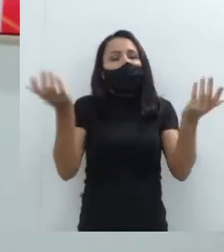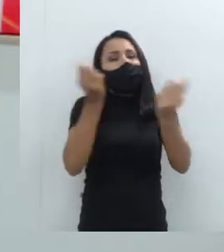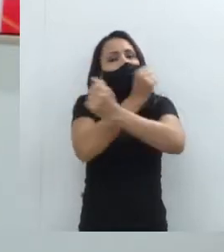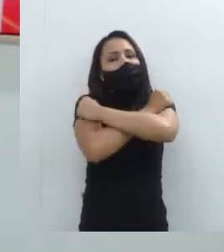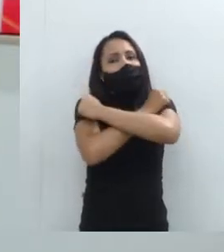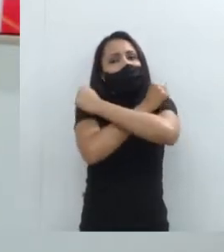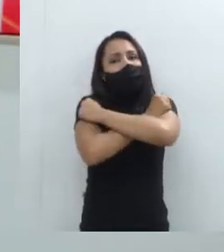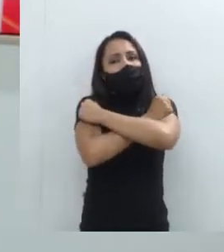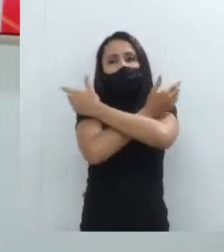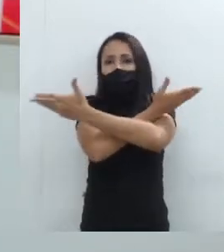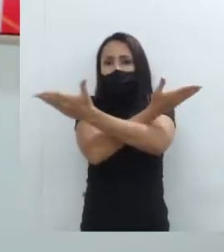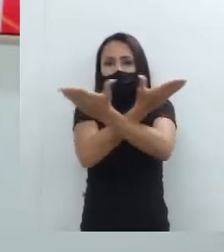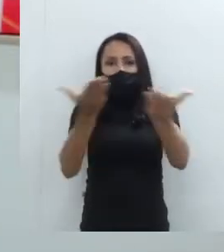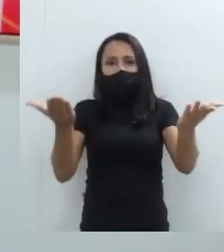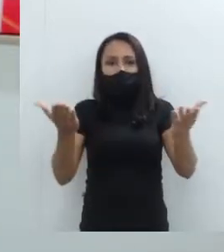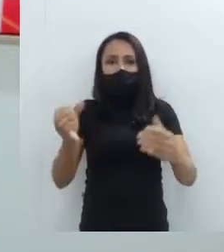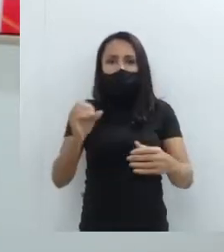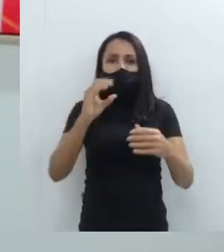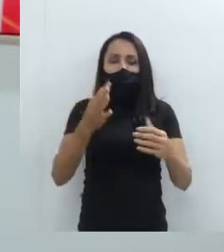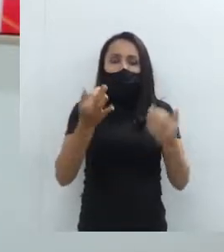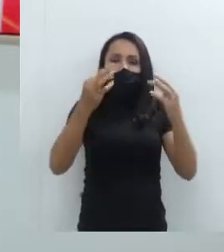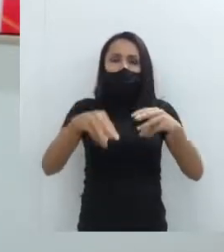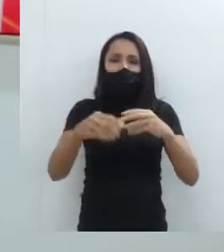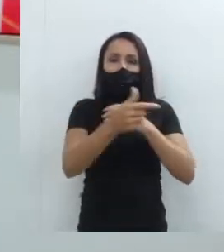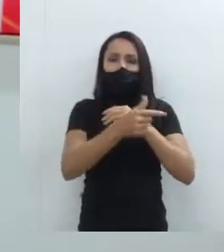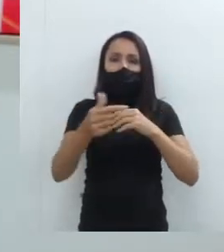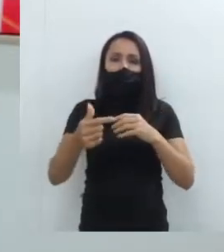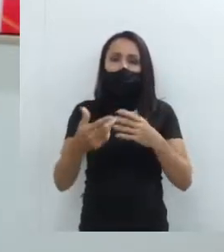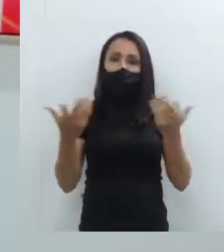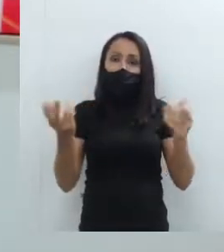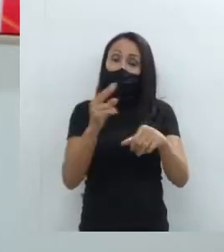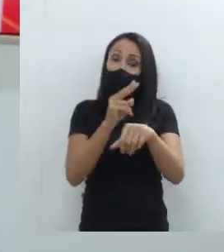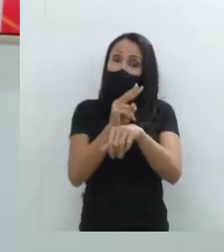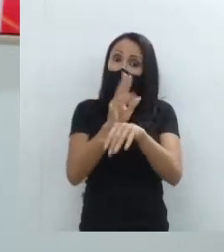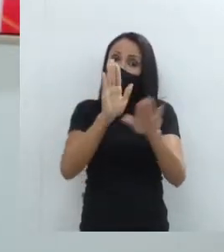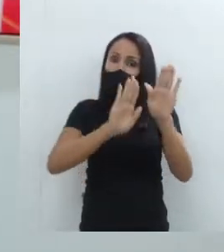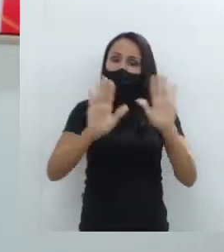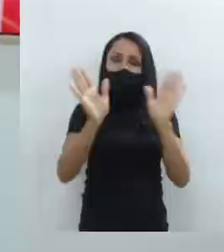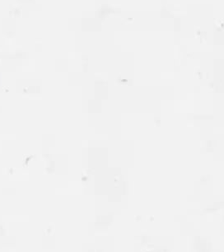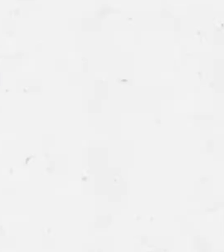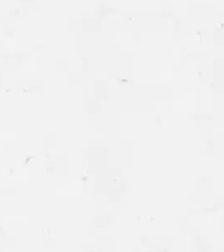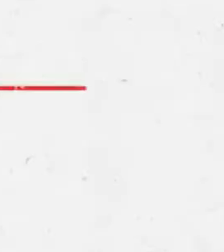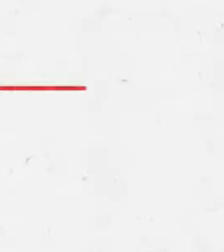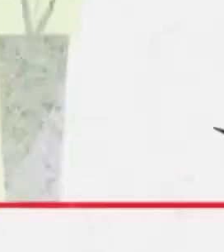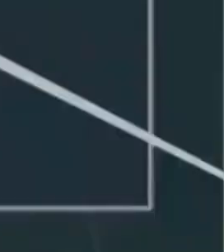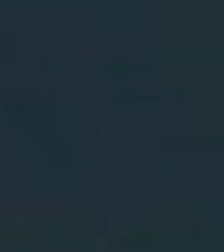grande abraço para vocês. Bom final de semana. Cuidem-se e tchau.